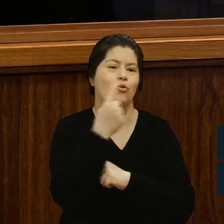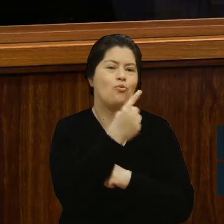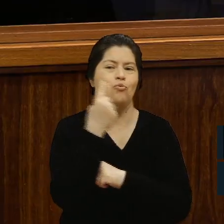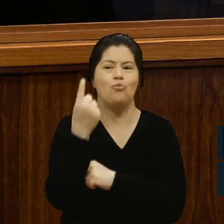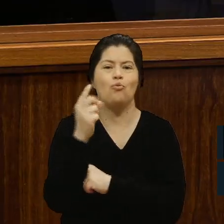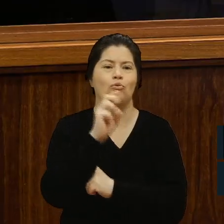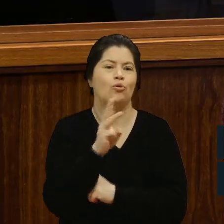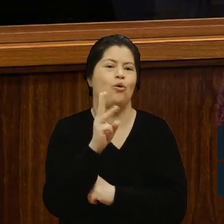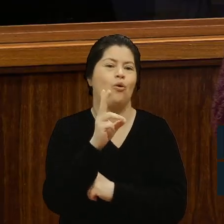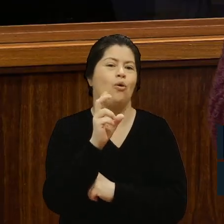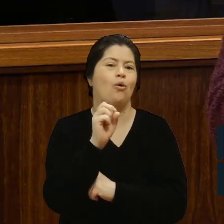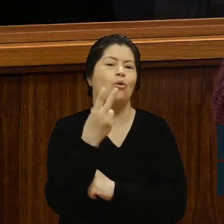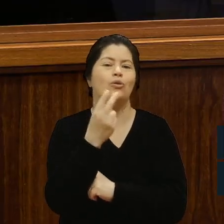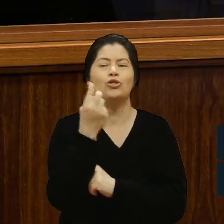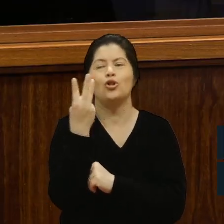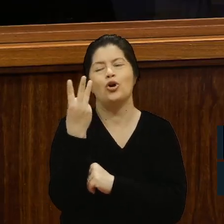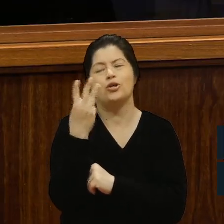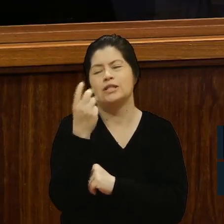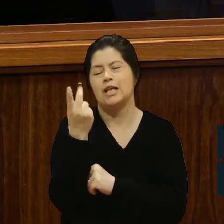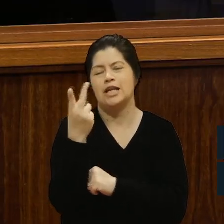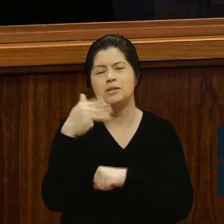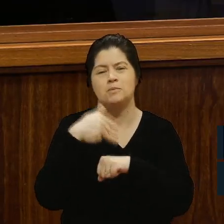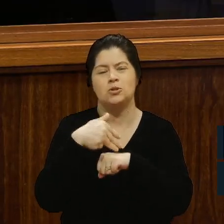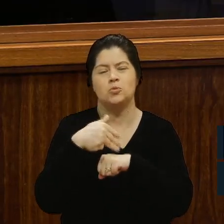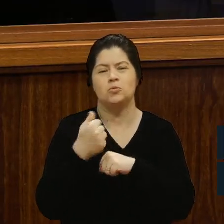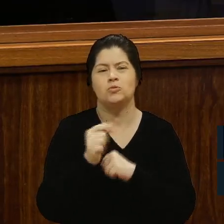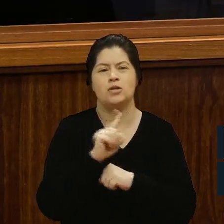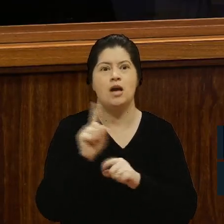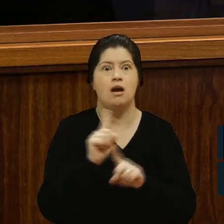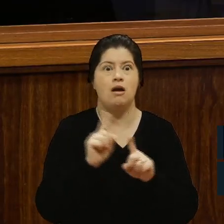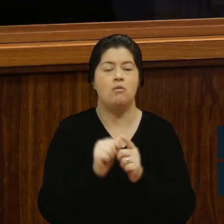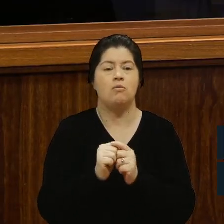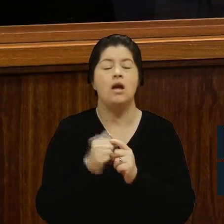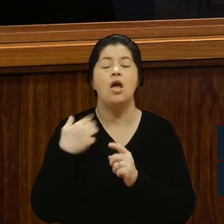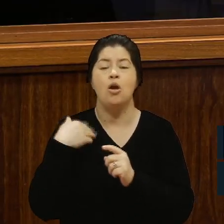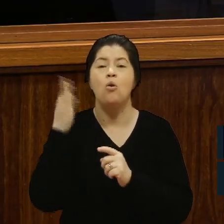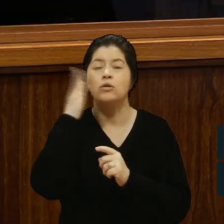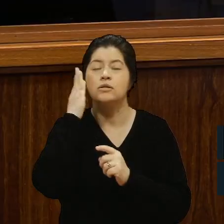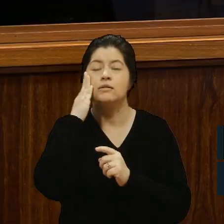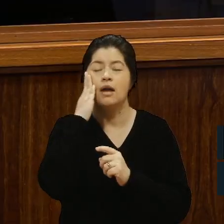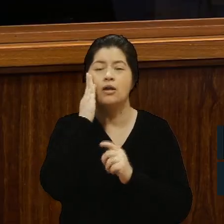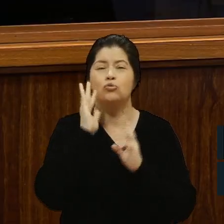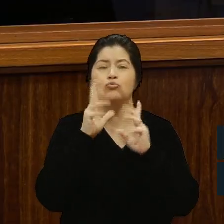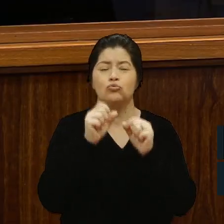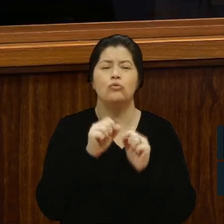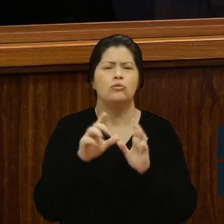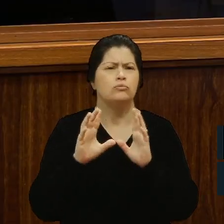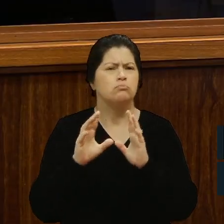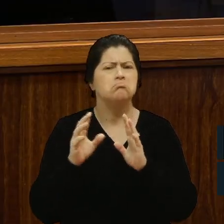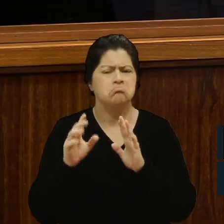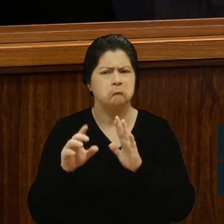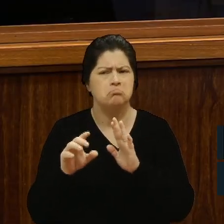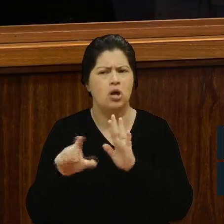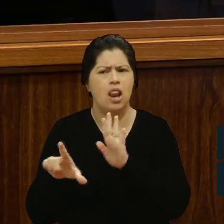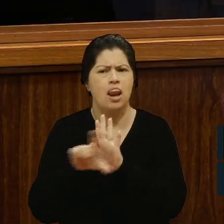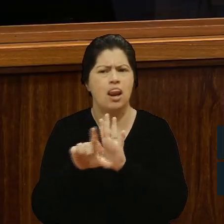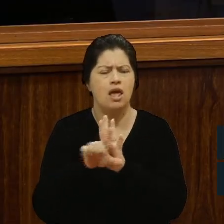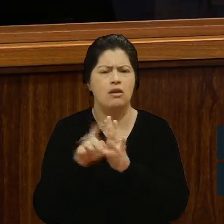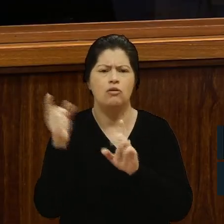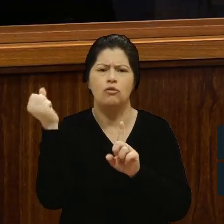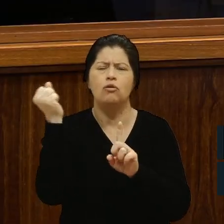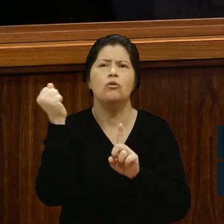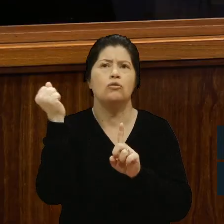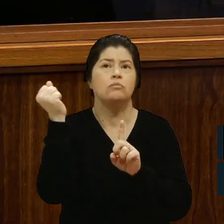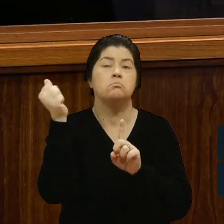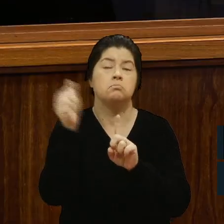3 minutos ou menos. Então, eu sei muito bem da lei do feminicídio. E a lei do feminicídio,